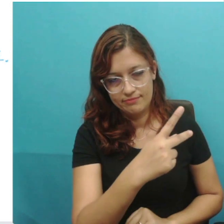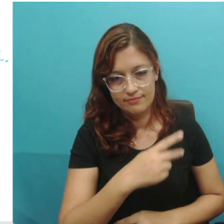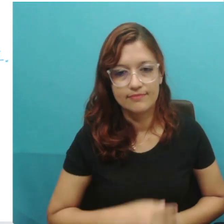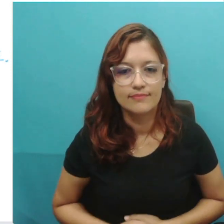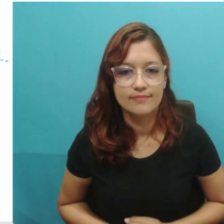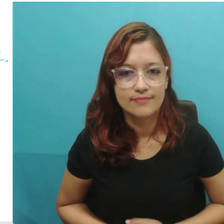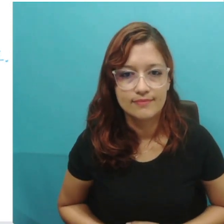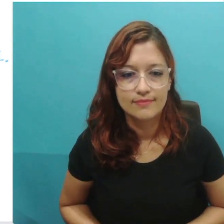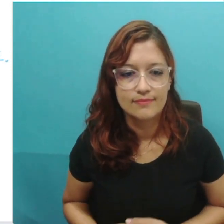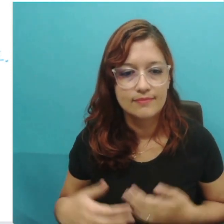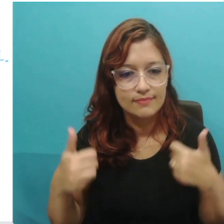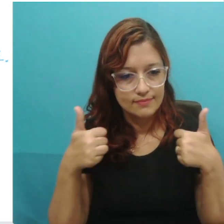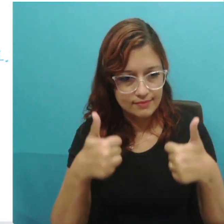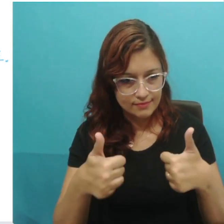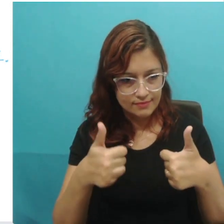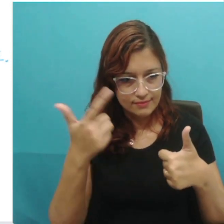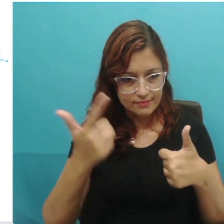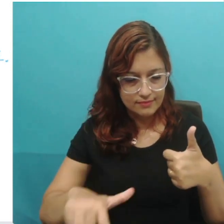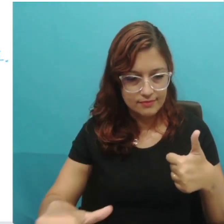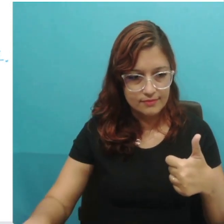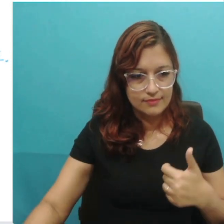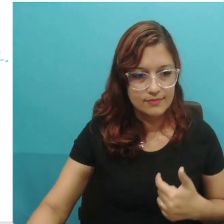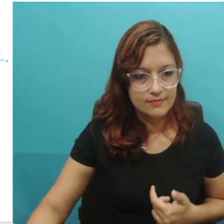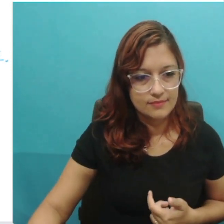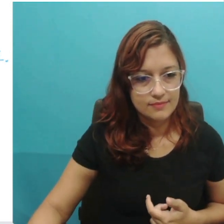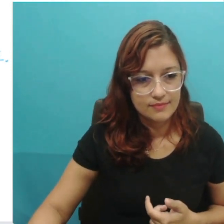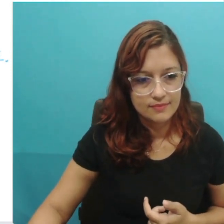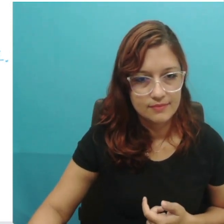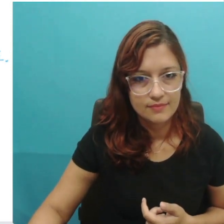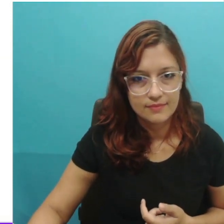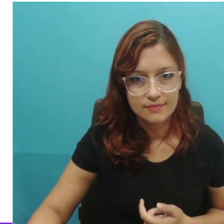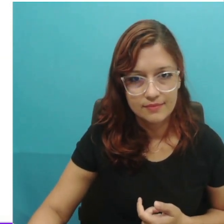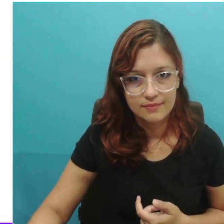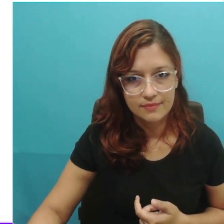Tem esse significado de pertencer.